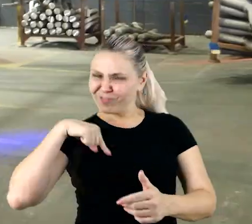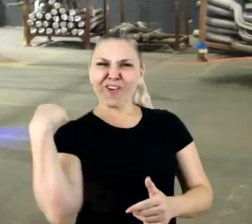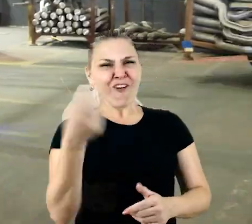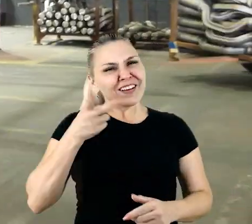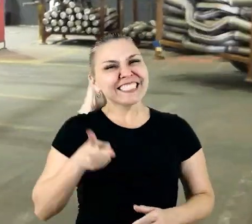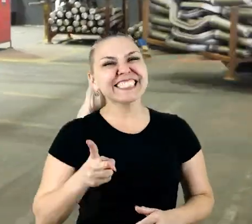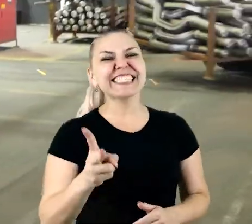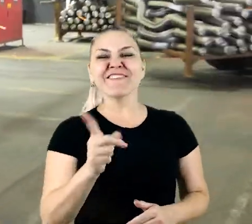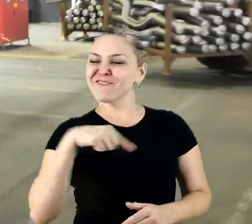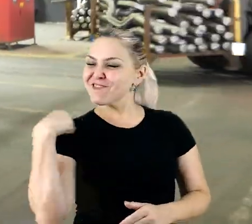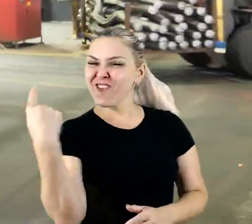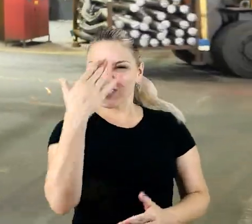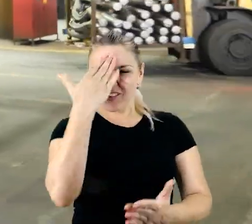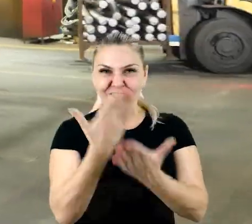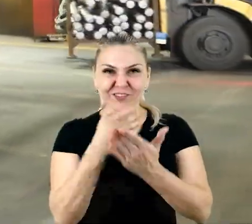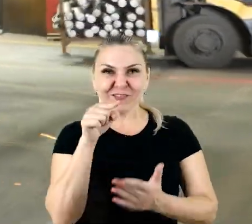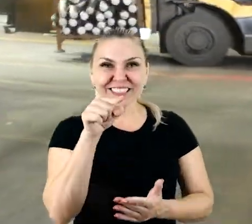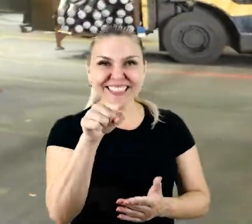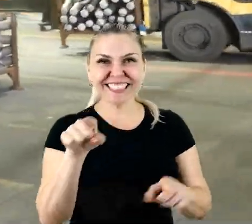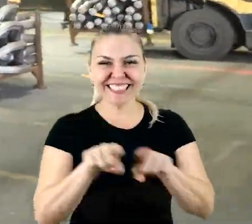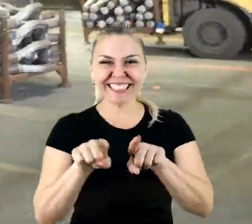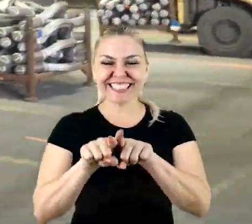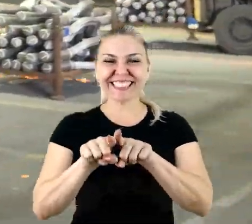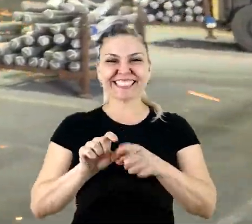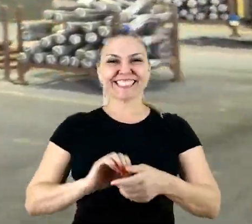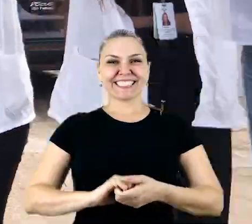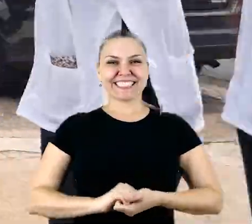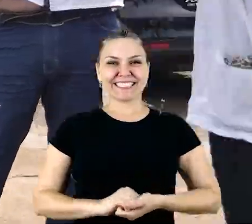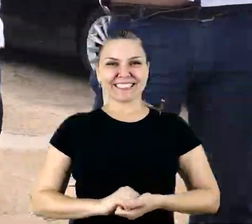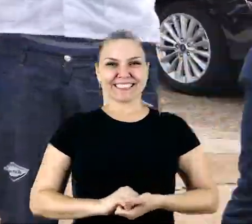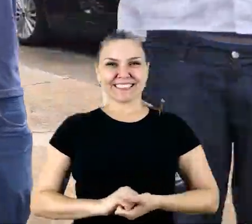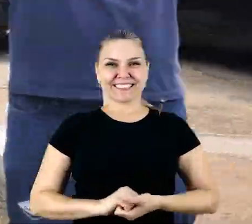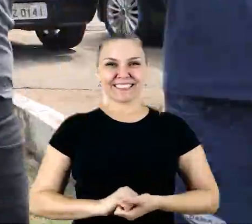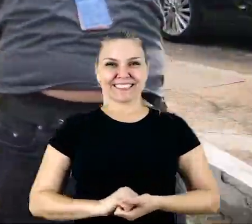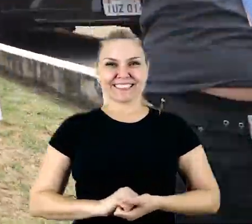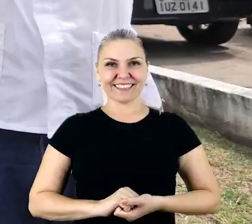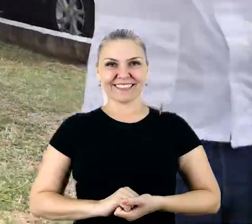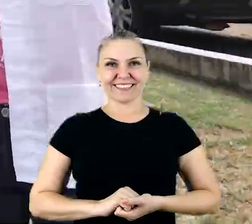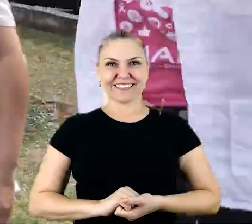Conte conosco sempre como contamos com você